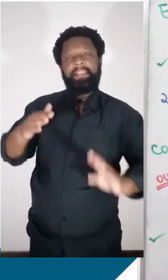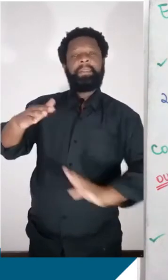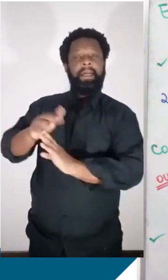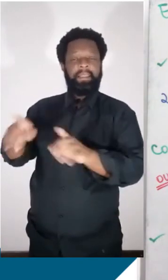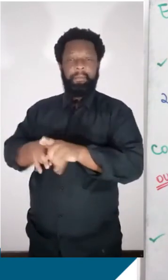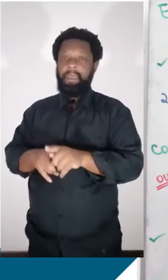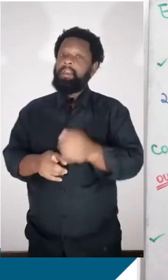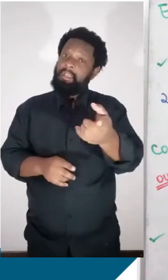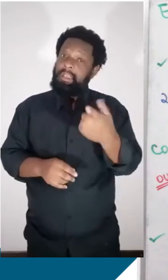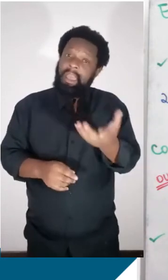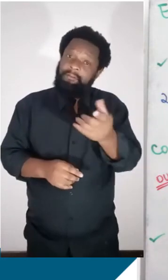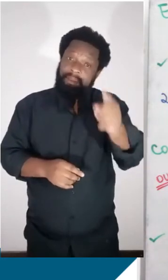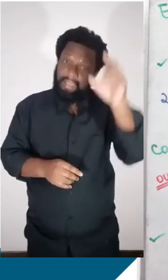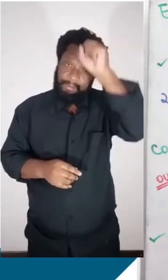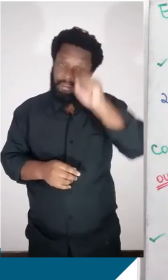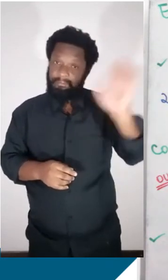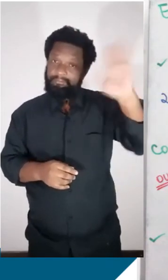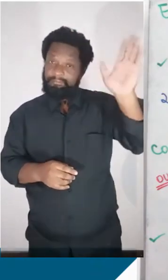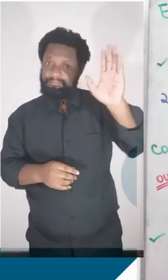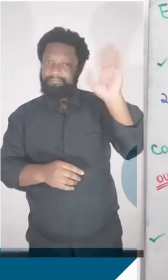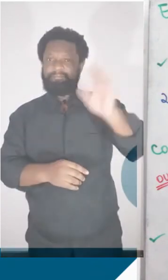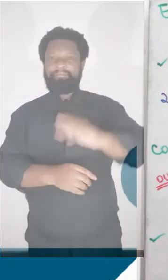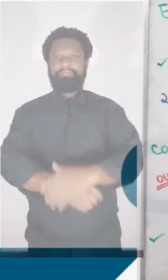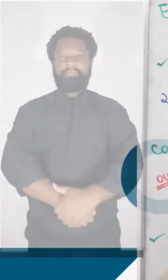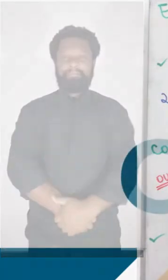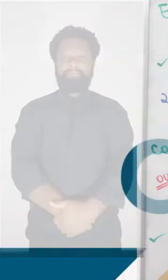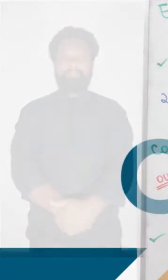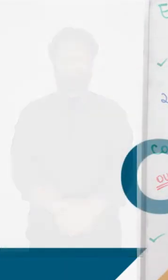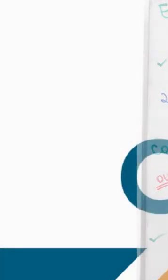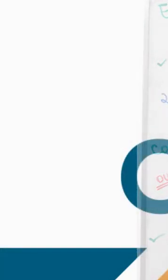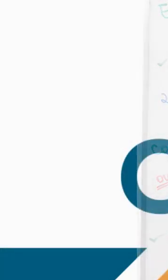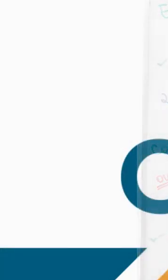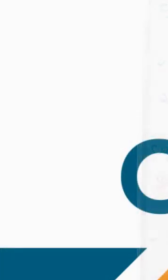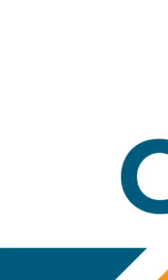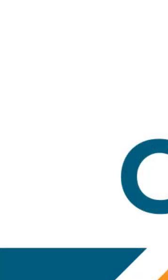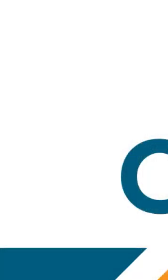excesso limitante também. E espero que vocês tenham aproveitado. Até outro encontro. Tchau, tchau.